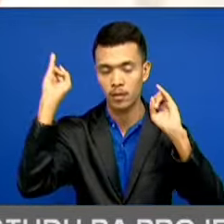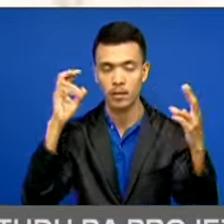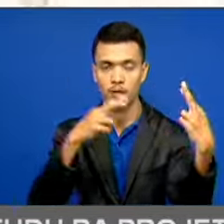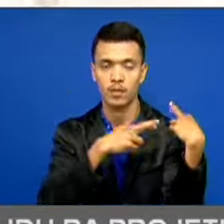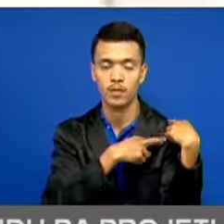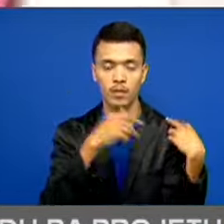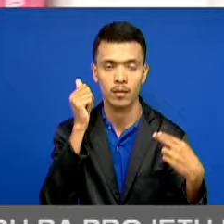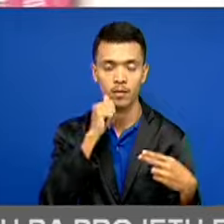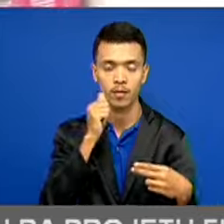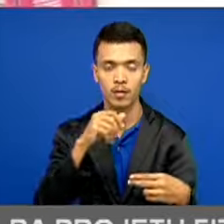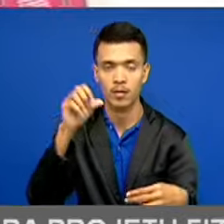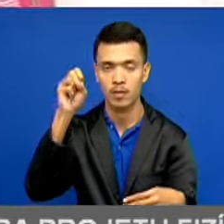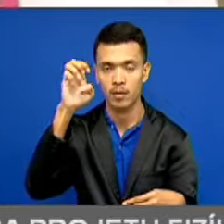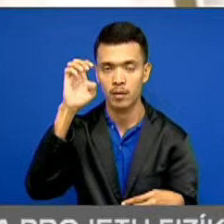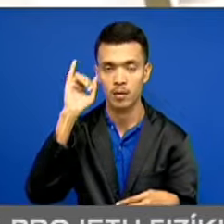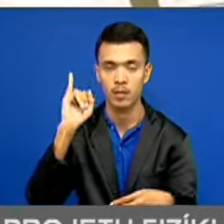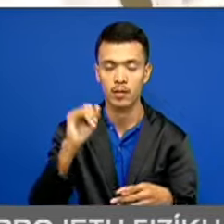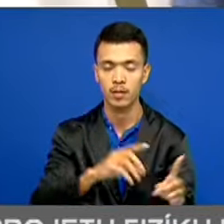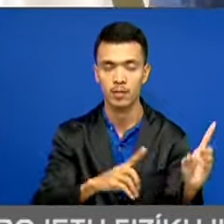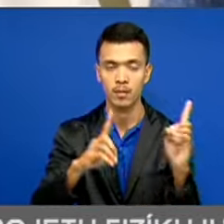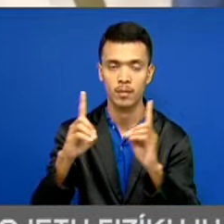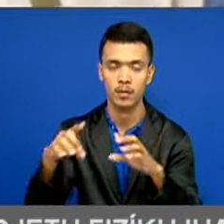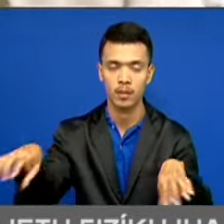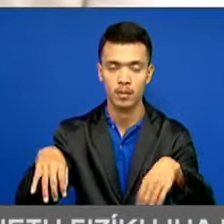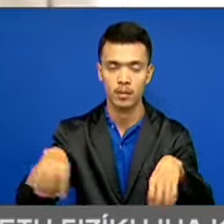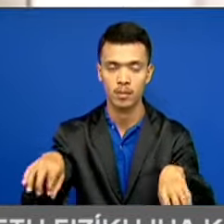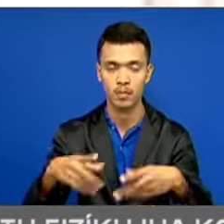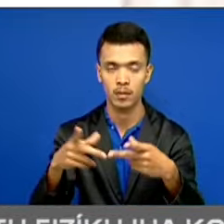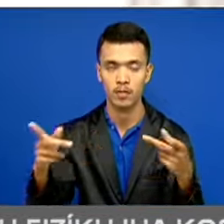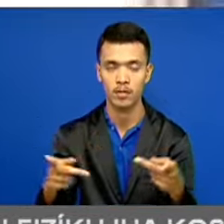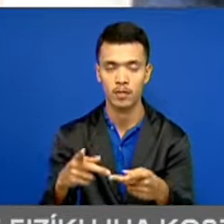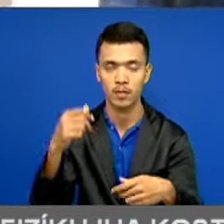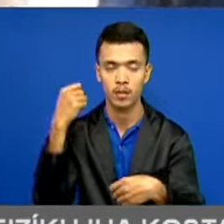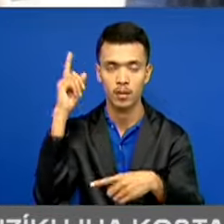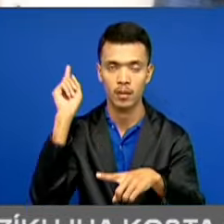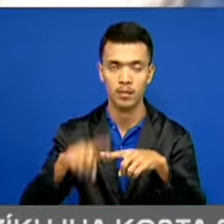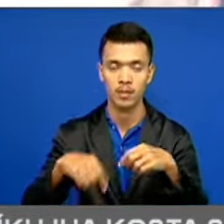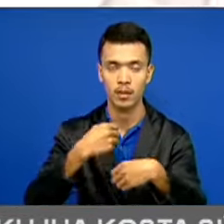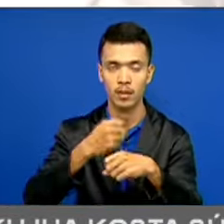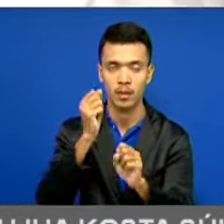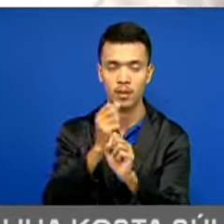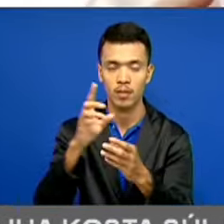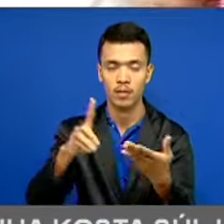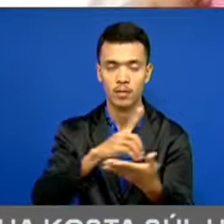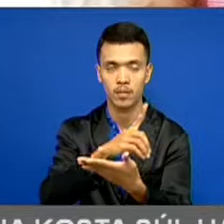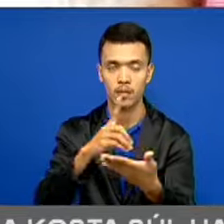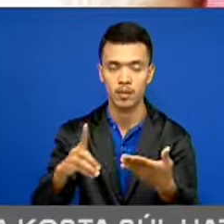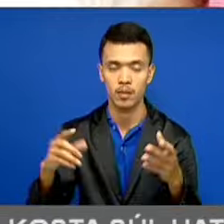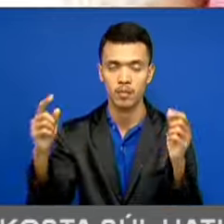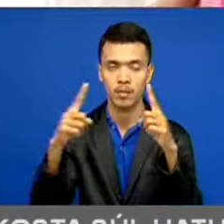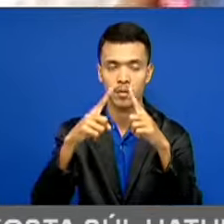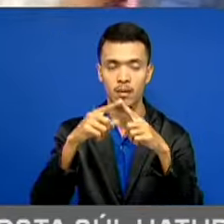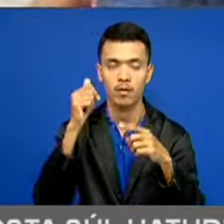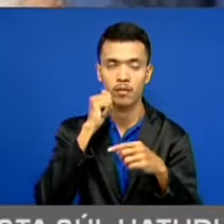pode ver aplica e serviço feito em diária. Não é pela discriminação entre feto, nomos